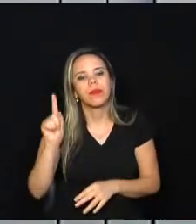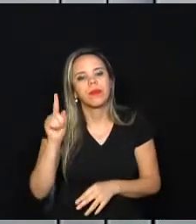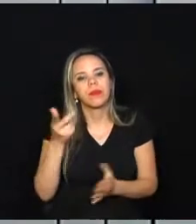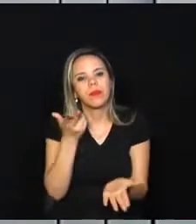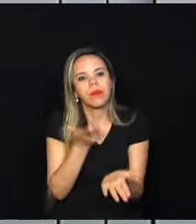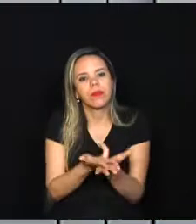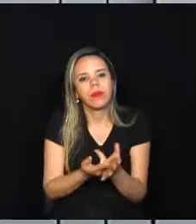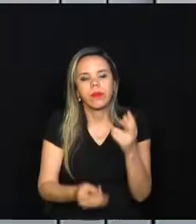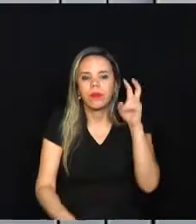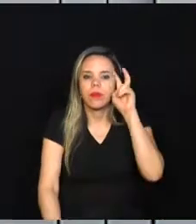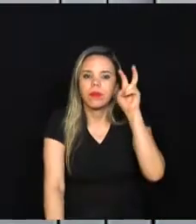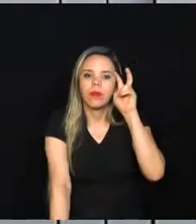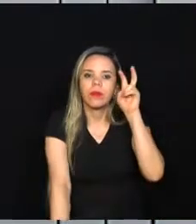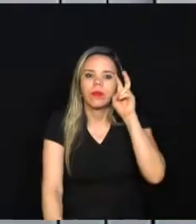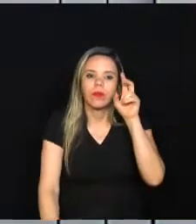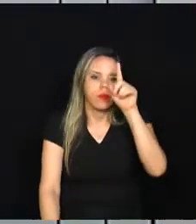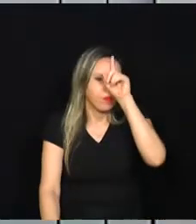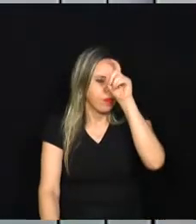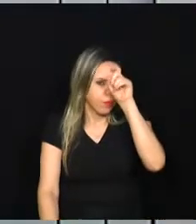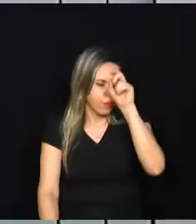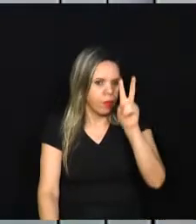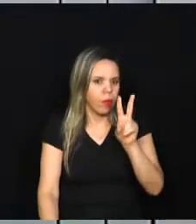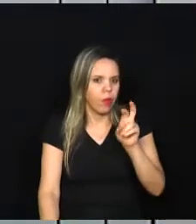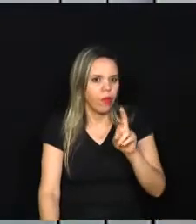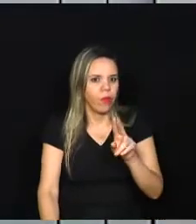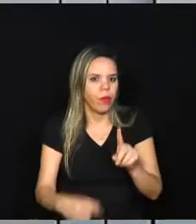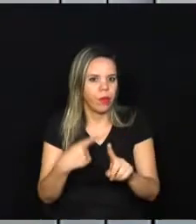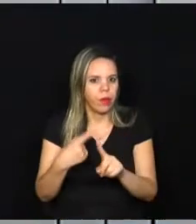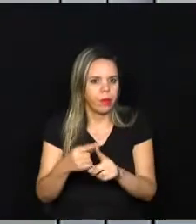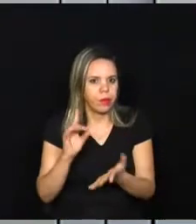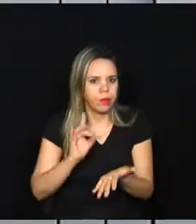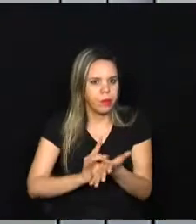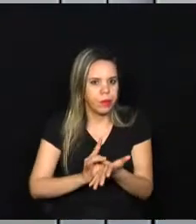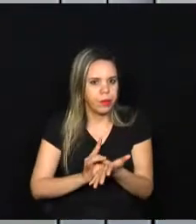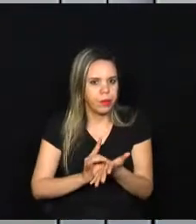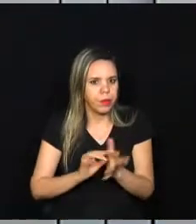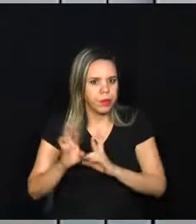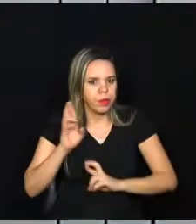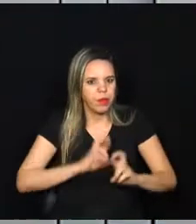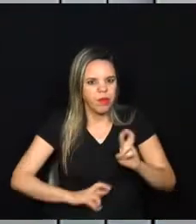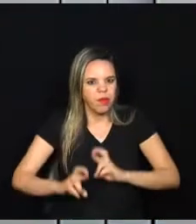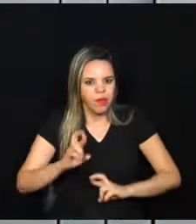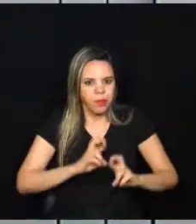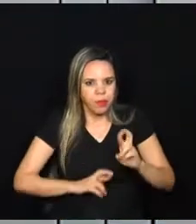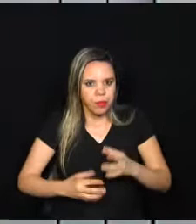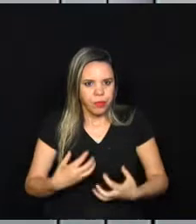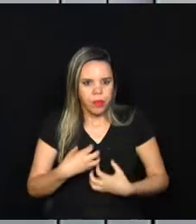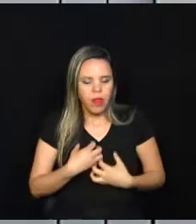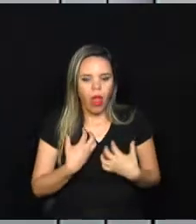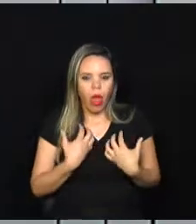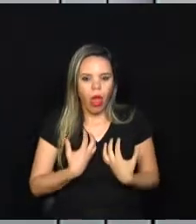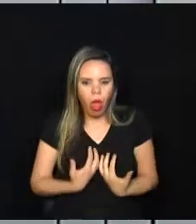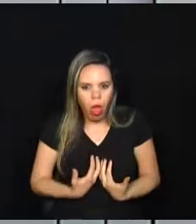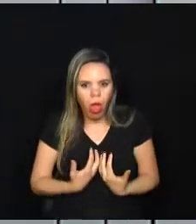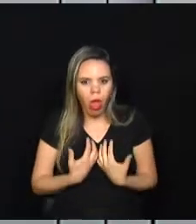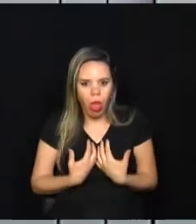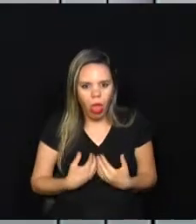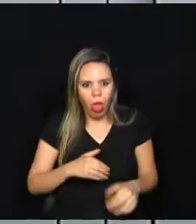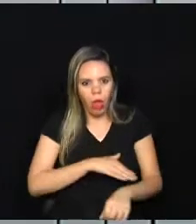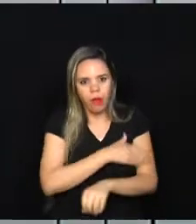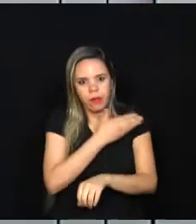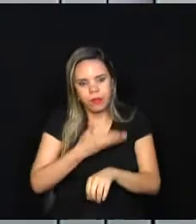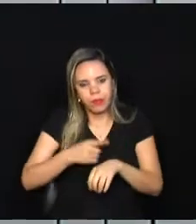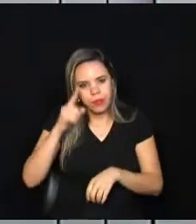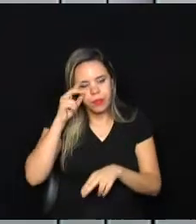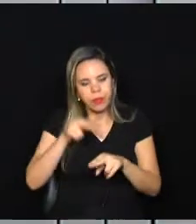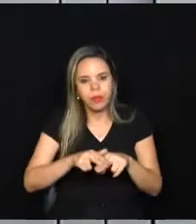internado nesta quinta-feira no Hospital Veracruz para a realização de exames. Ele sentiu cansaço ao longo do dia e